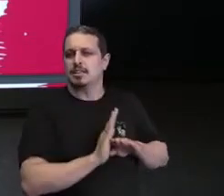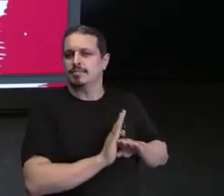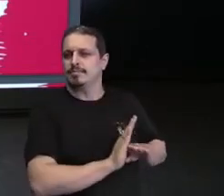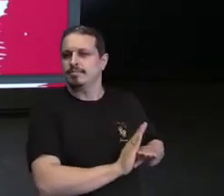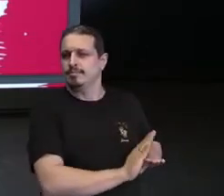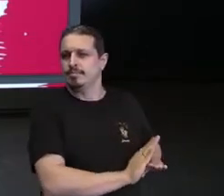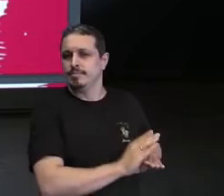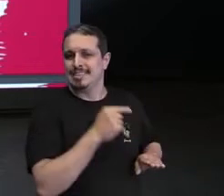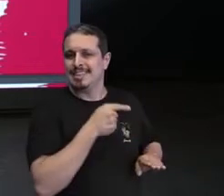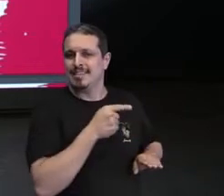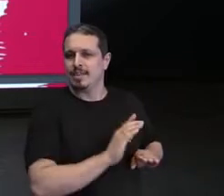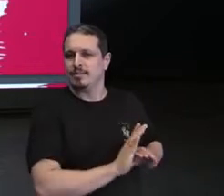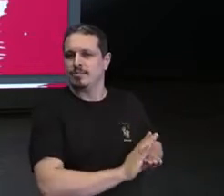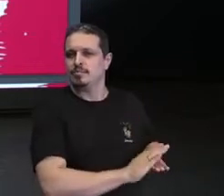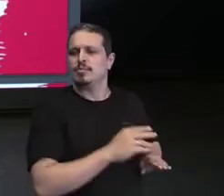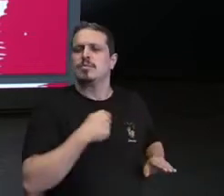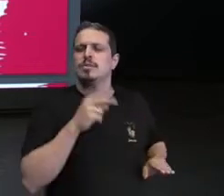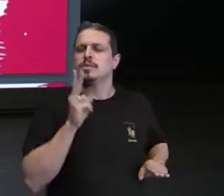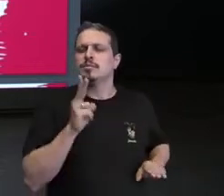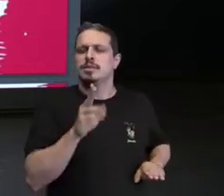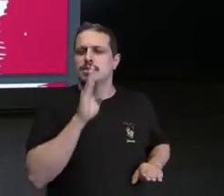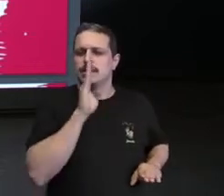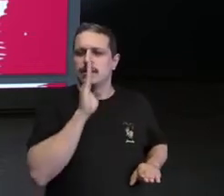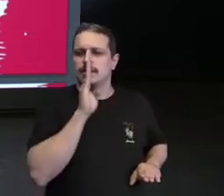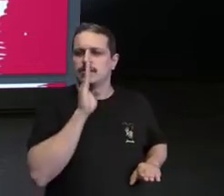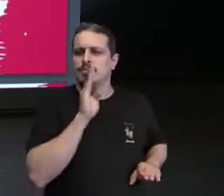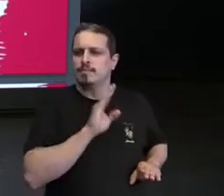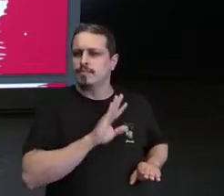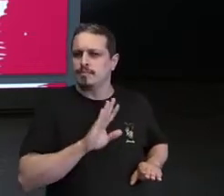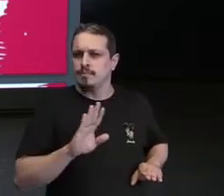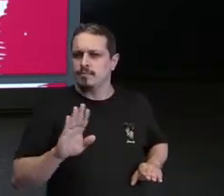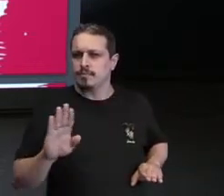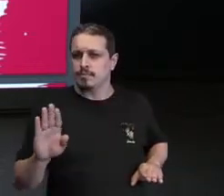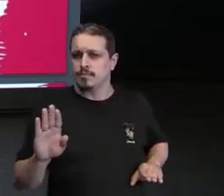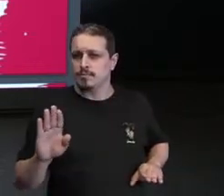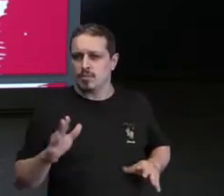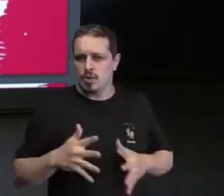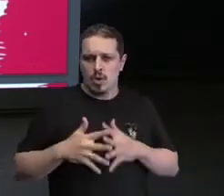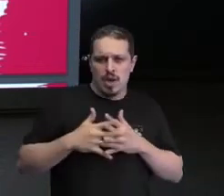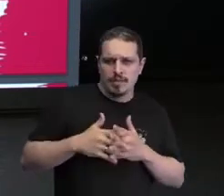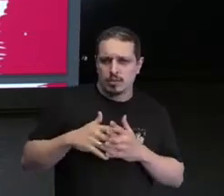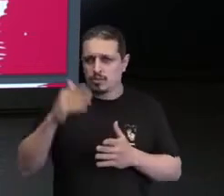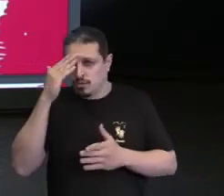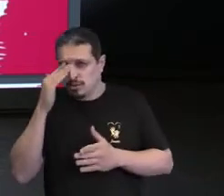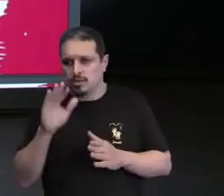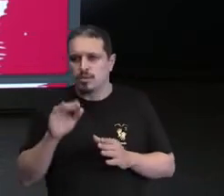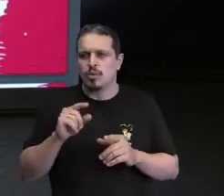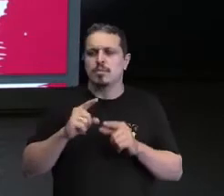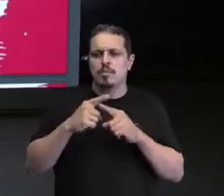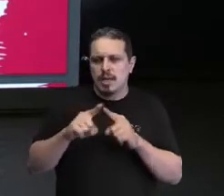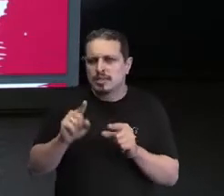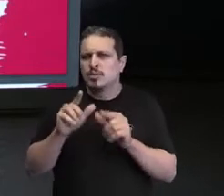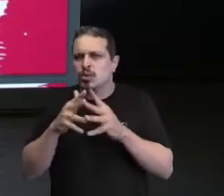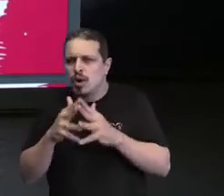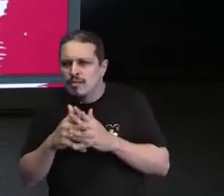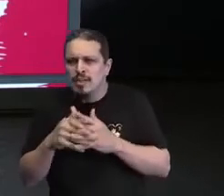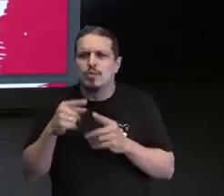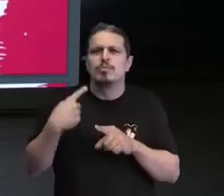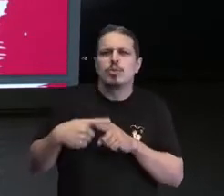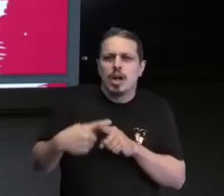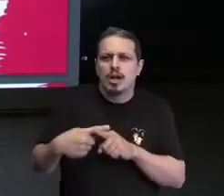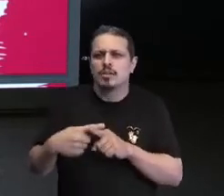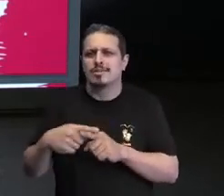em silêncio e é complicado e talvez difícil vocês tem a gente tentar entender esse